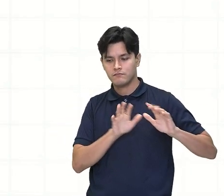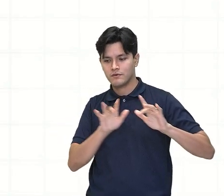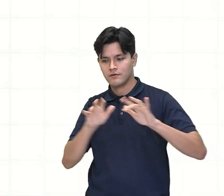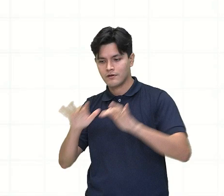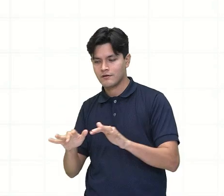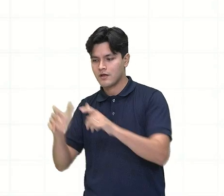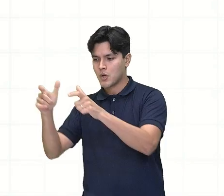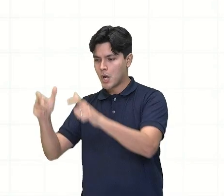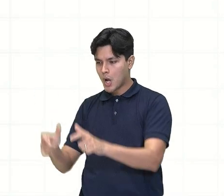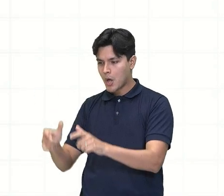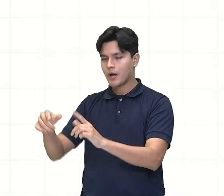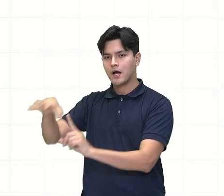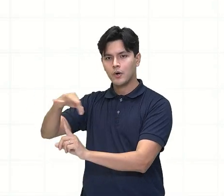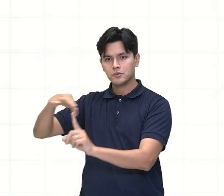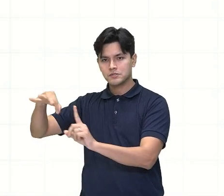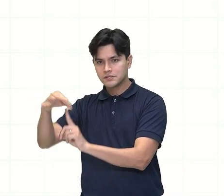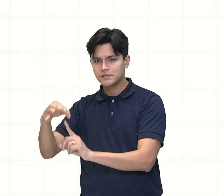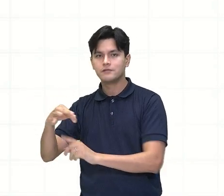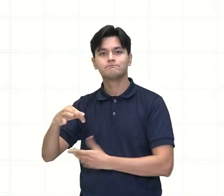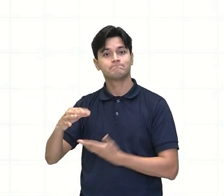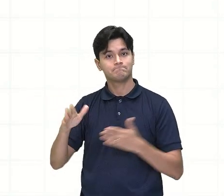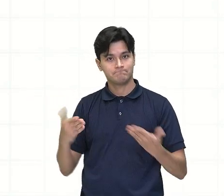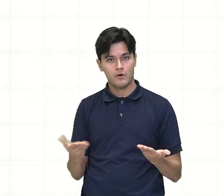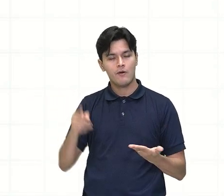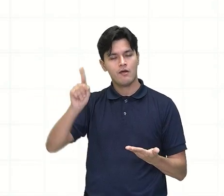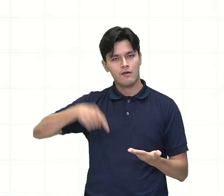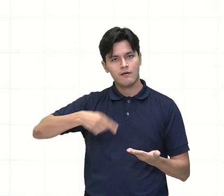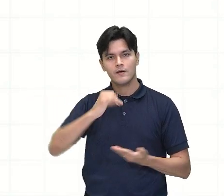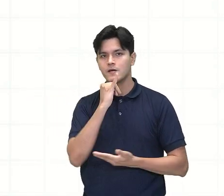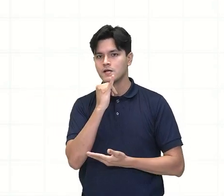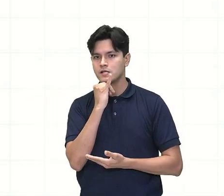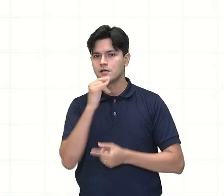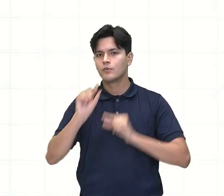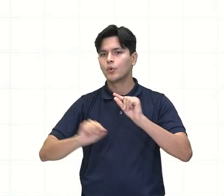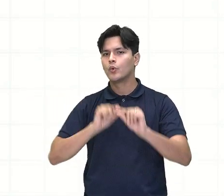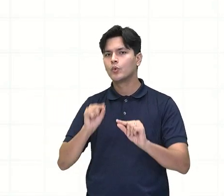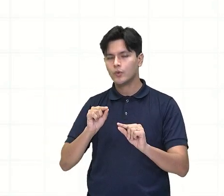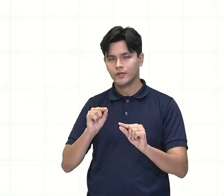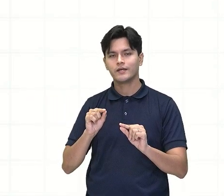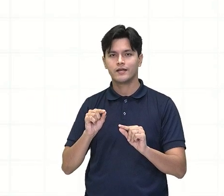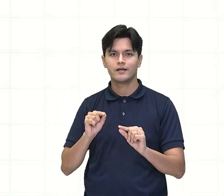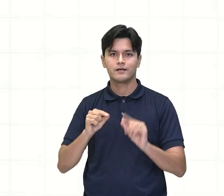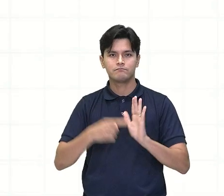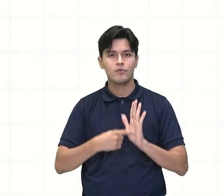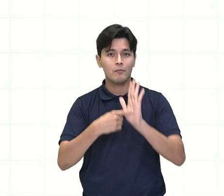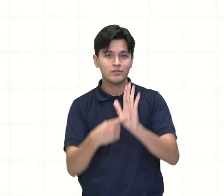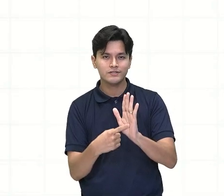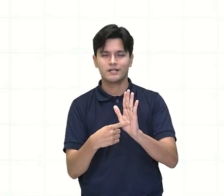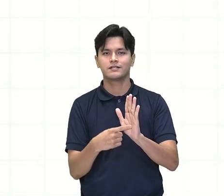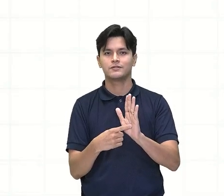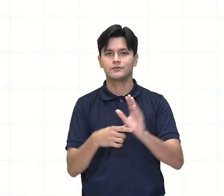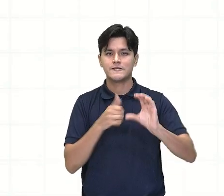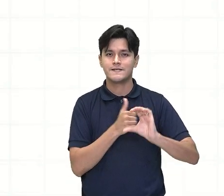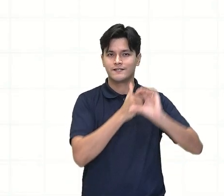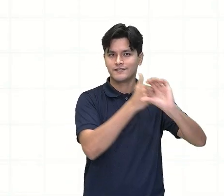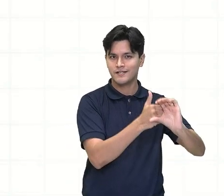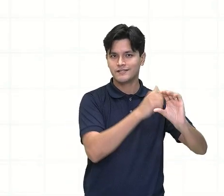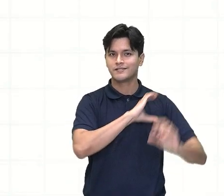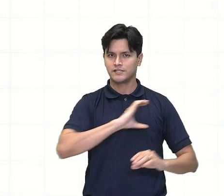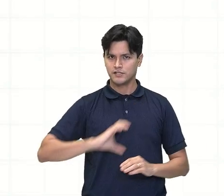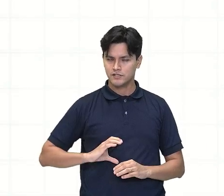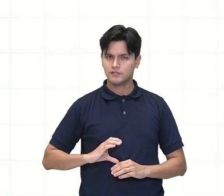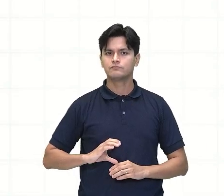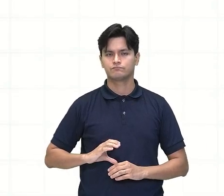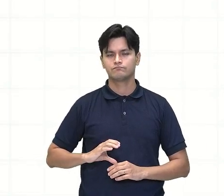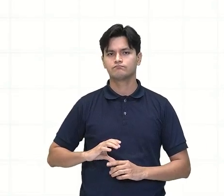Aparecida, são exemplos de como o cristianismo busca busca a cura através da fé. A espiritualidade